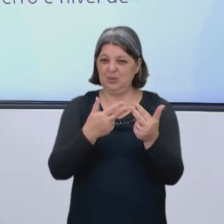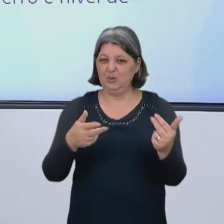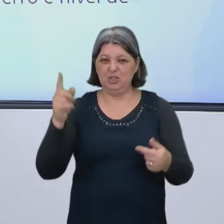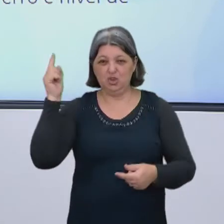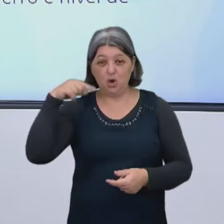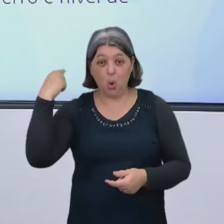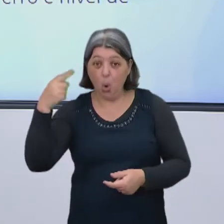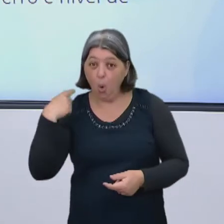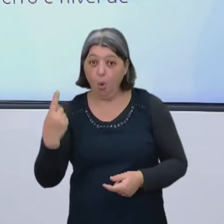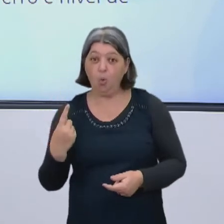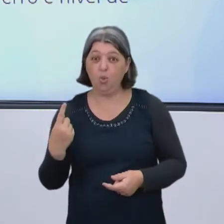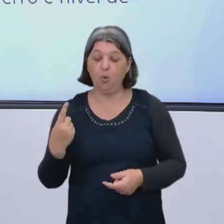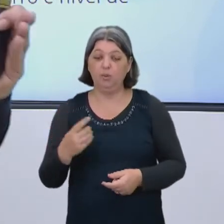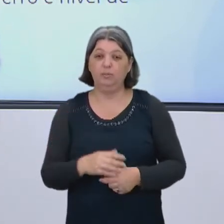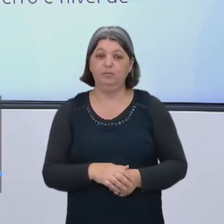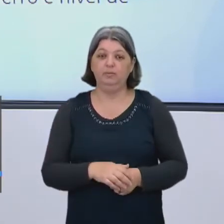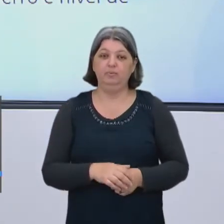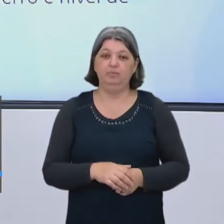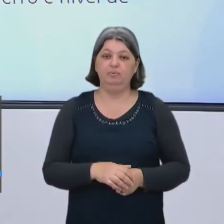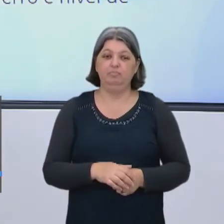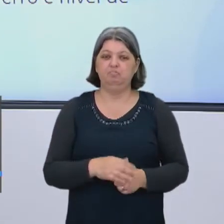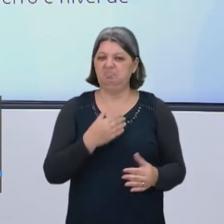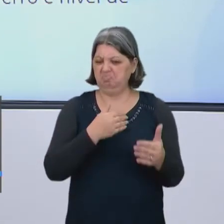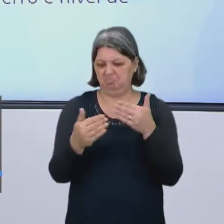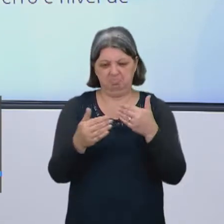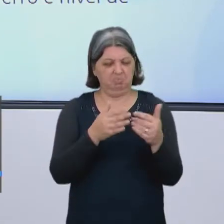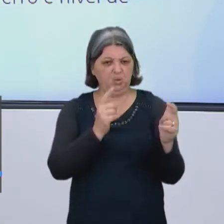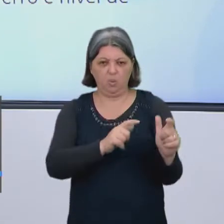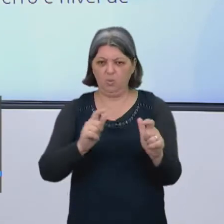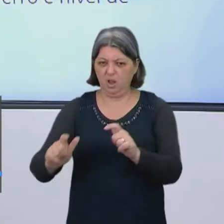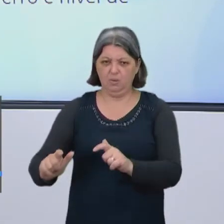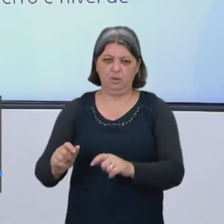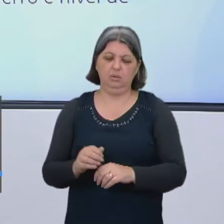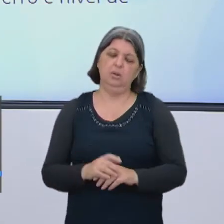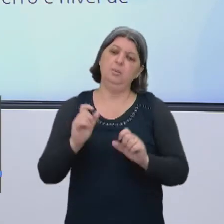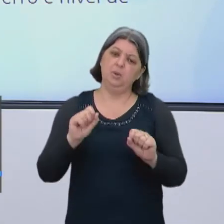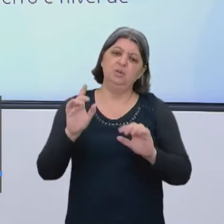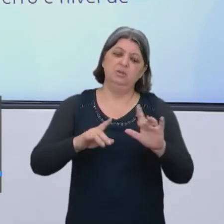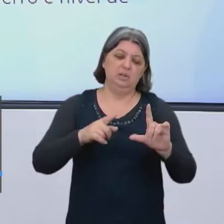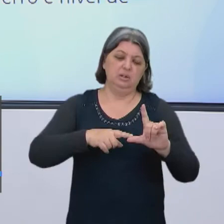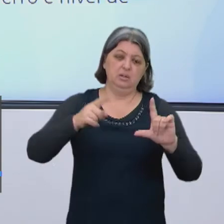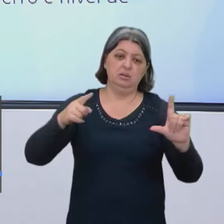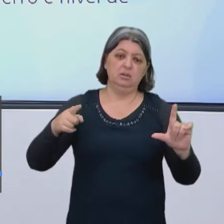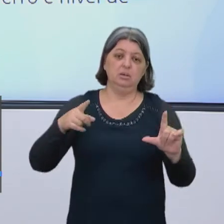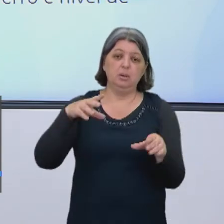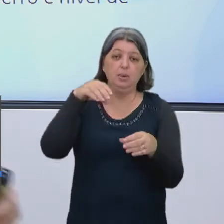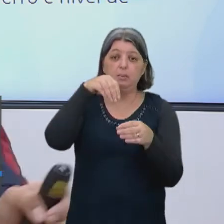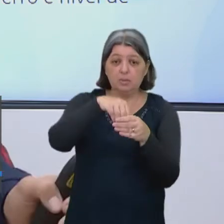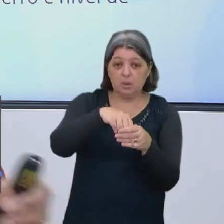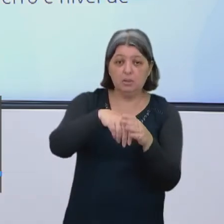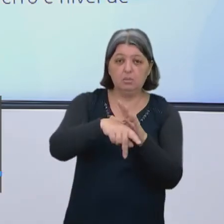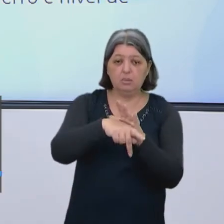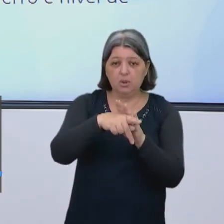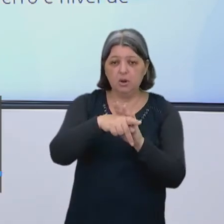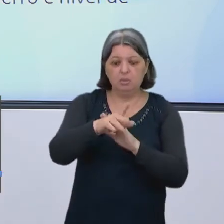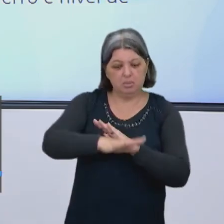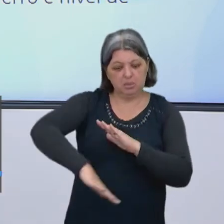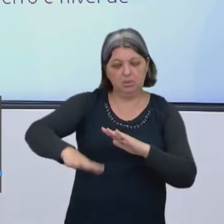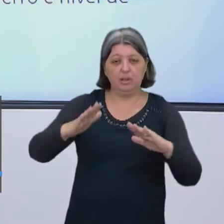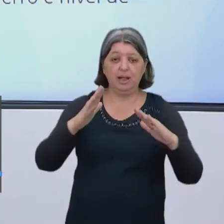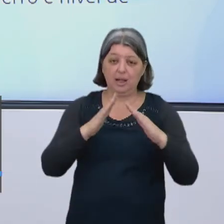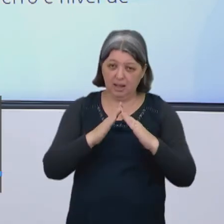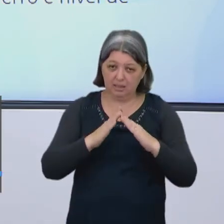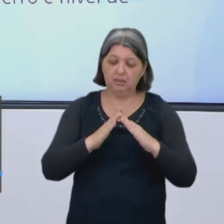que, sabe assim, vai para onde você quiser. Poxa, eu tenho estatística dentro do meu microambiente, lá na minha casa,